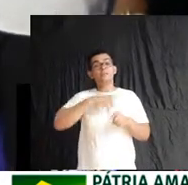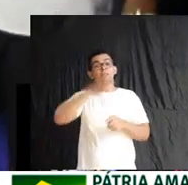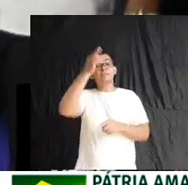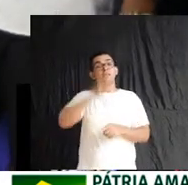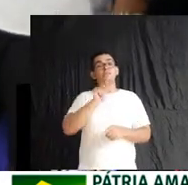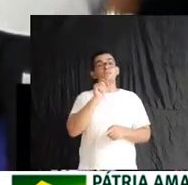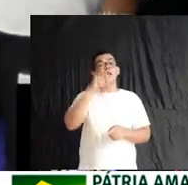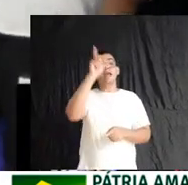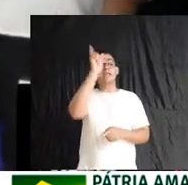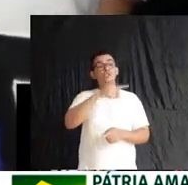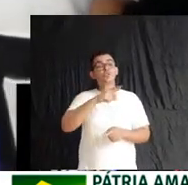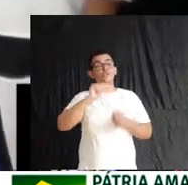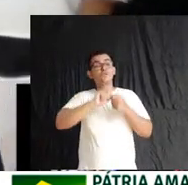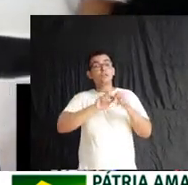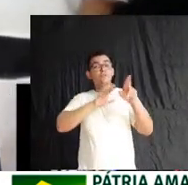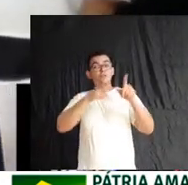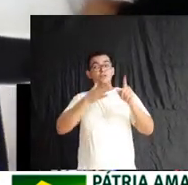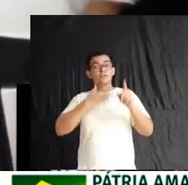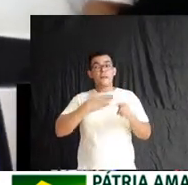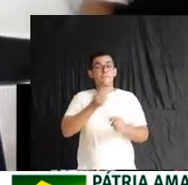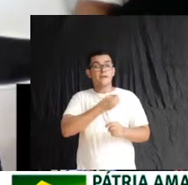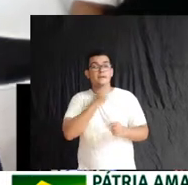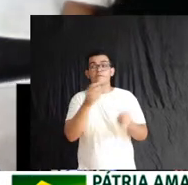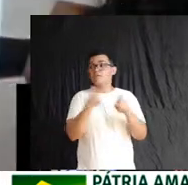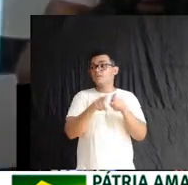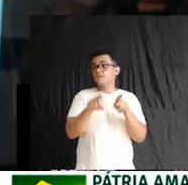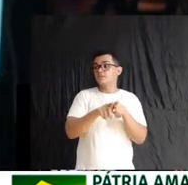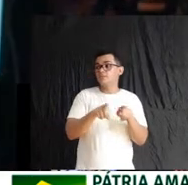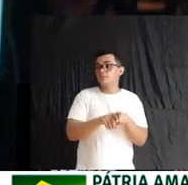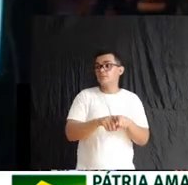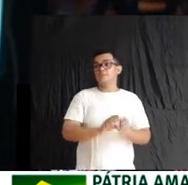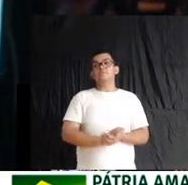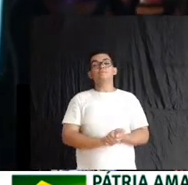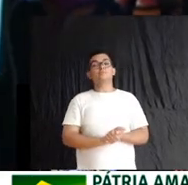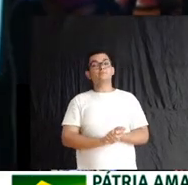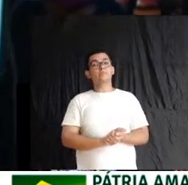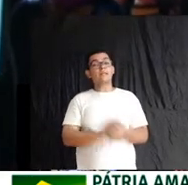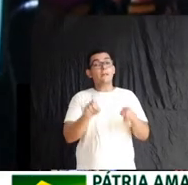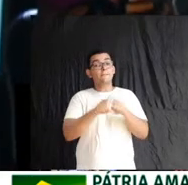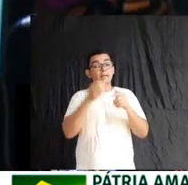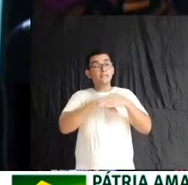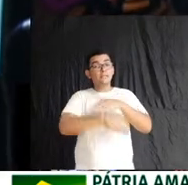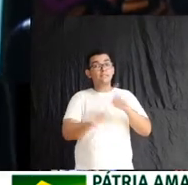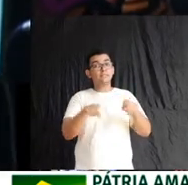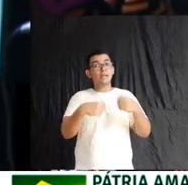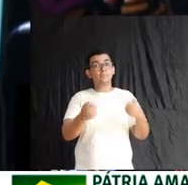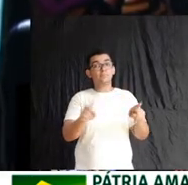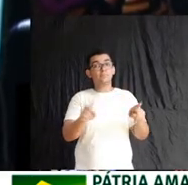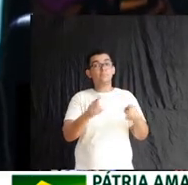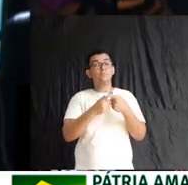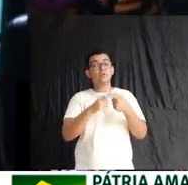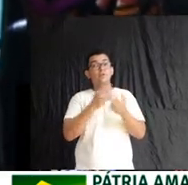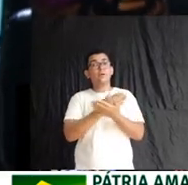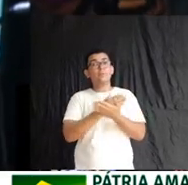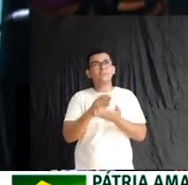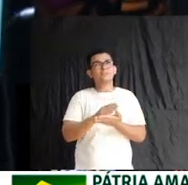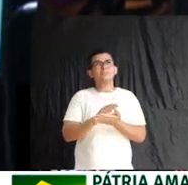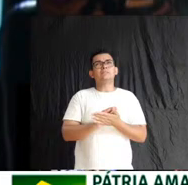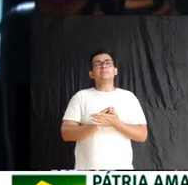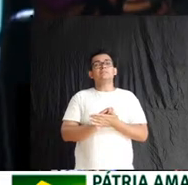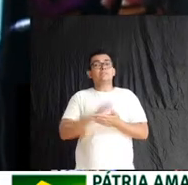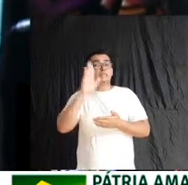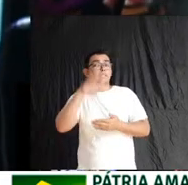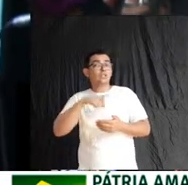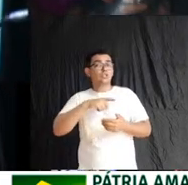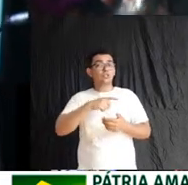toda a diferença para a minha vida e para o meu crescimento musical, já que eu também comecei bem tarde, com 26 anos. Hoje,